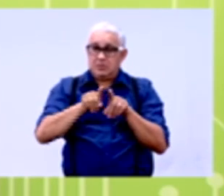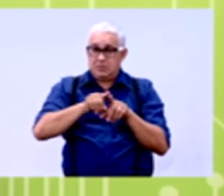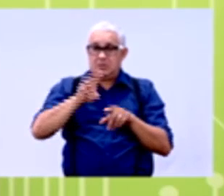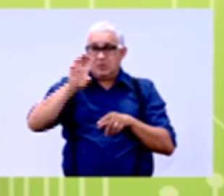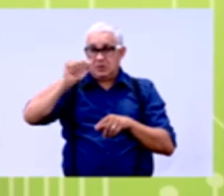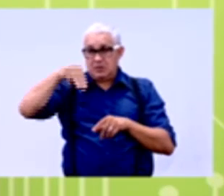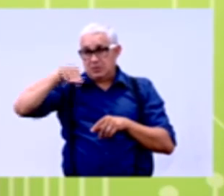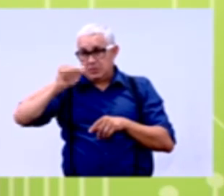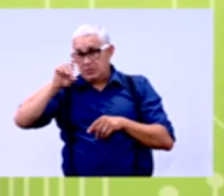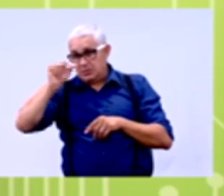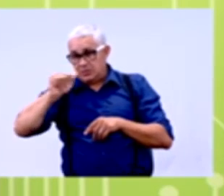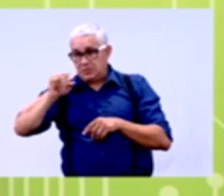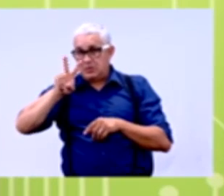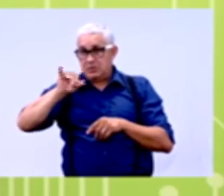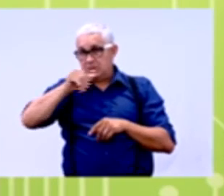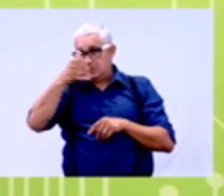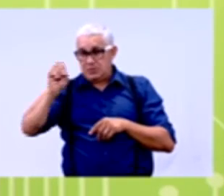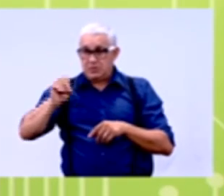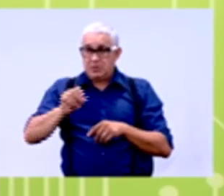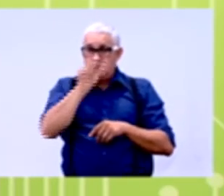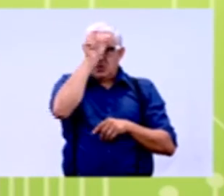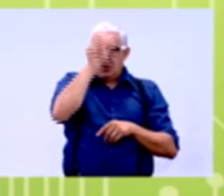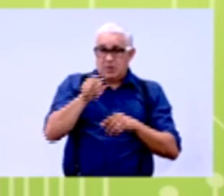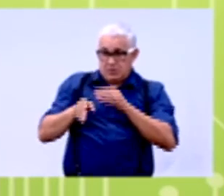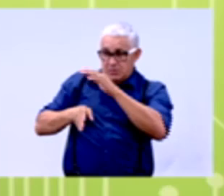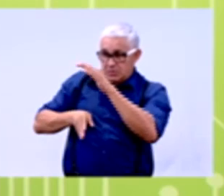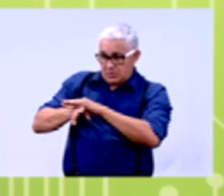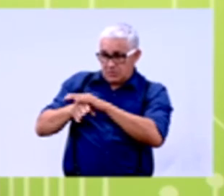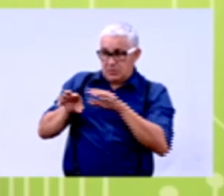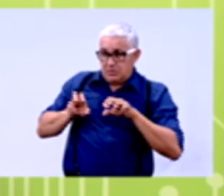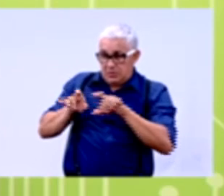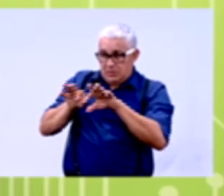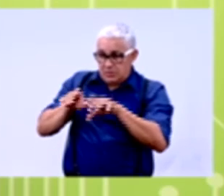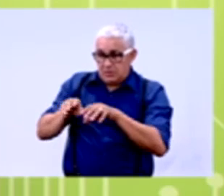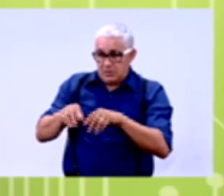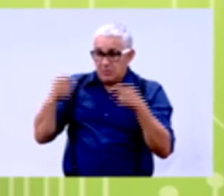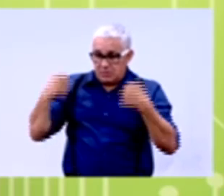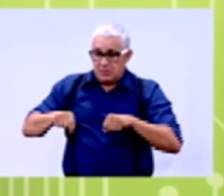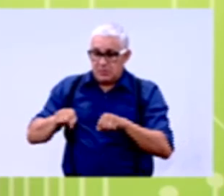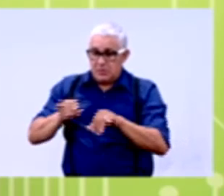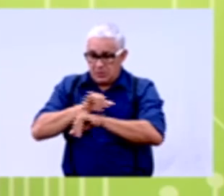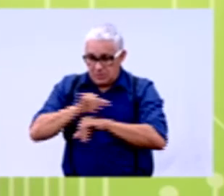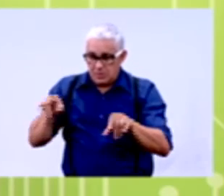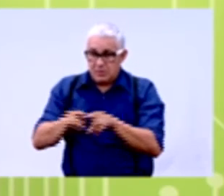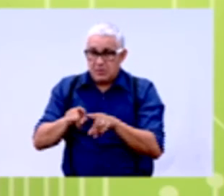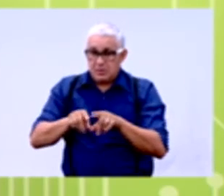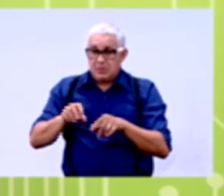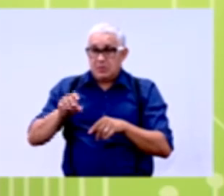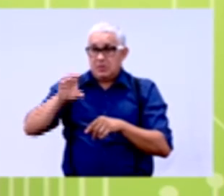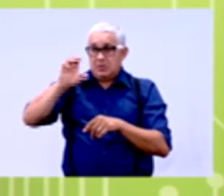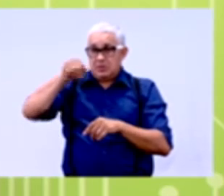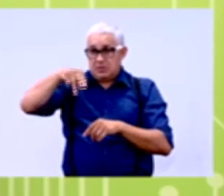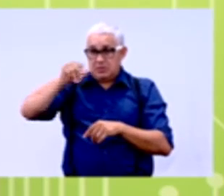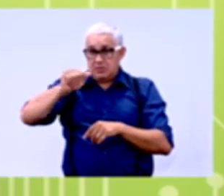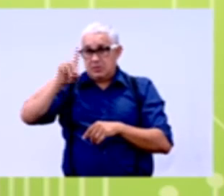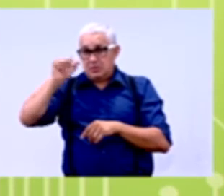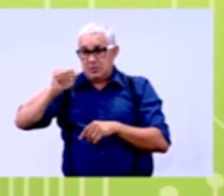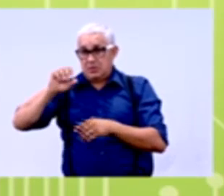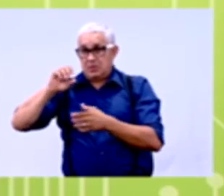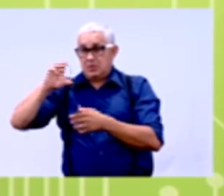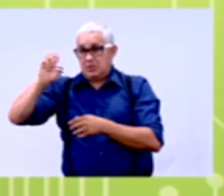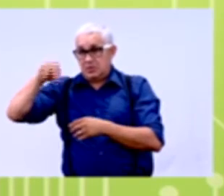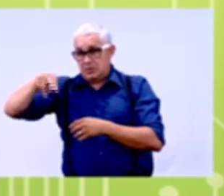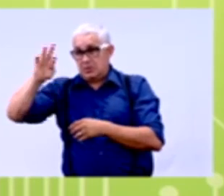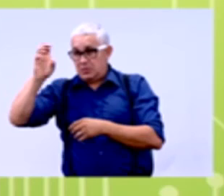com a informação necessária, e aí ele entra com a informação necessária, a camada de controle recebe essa